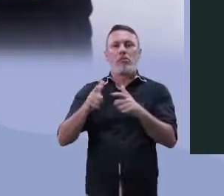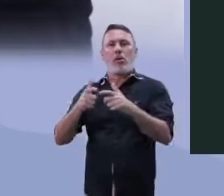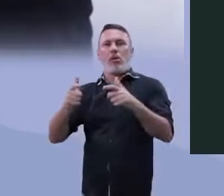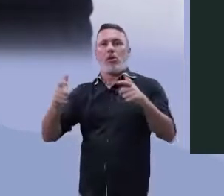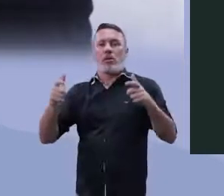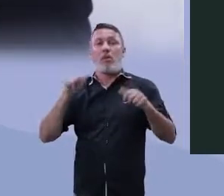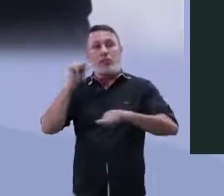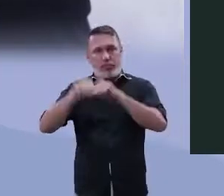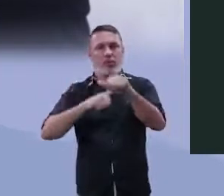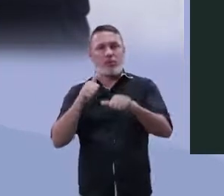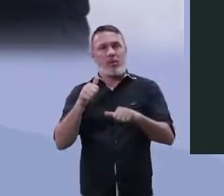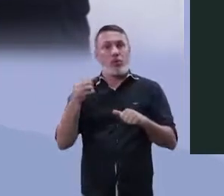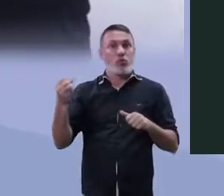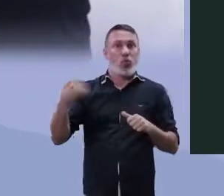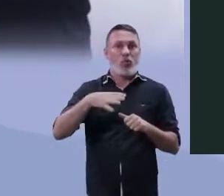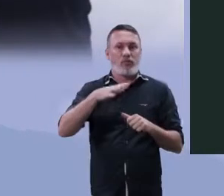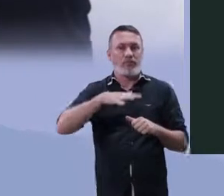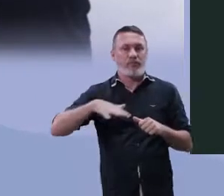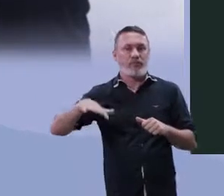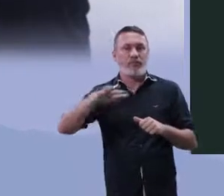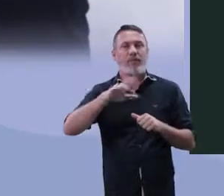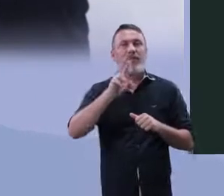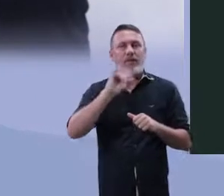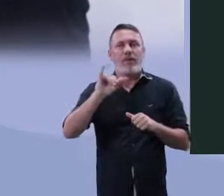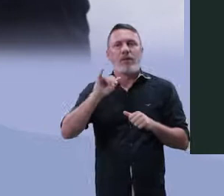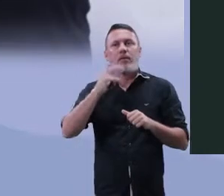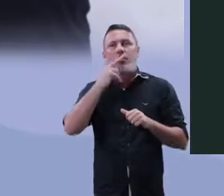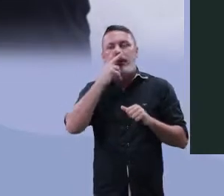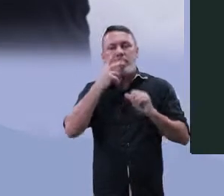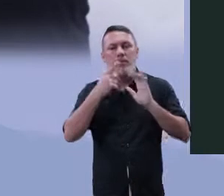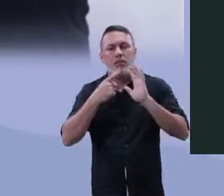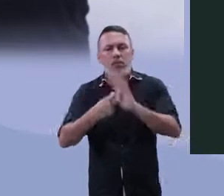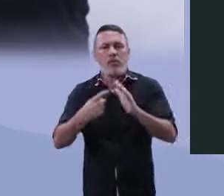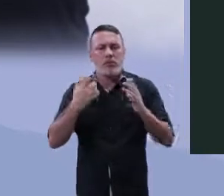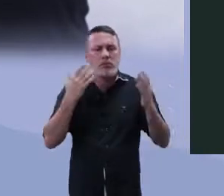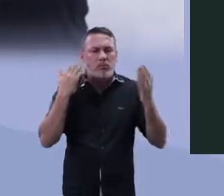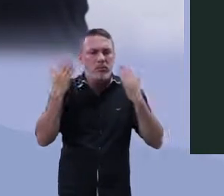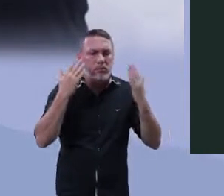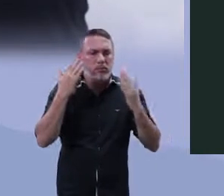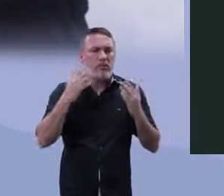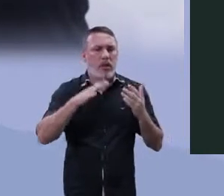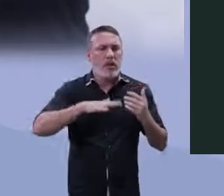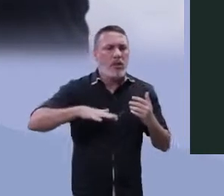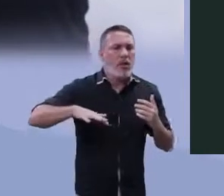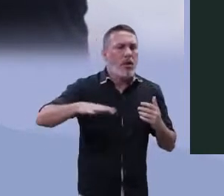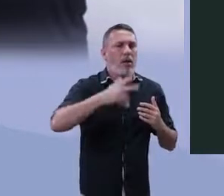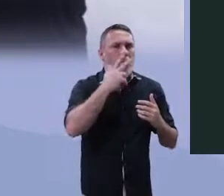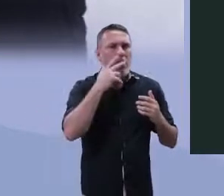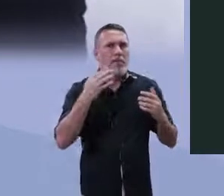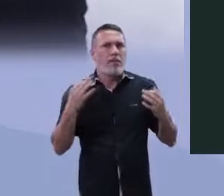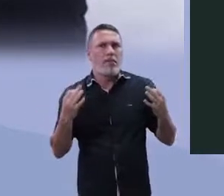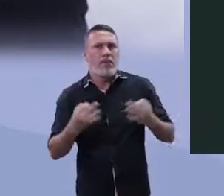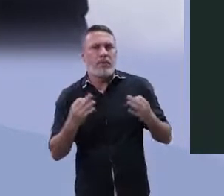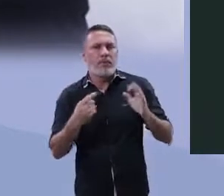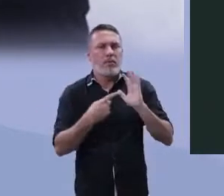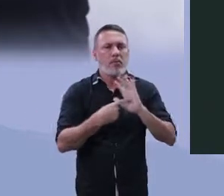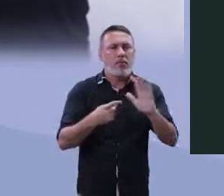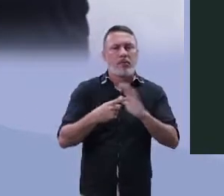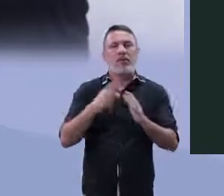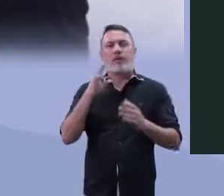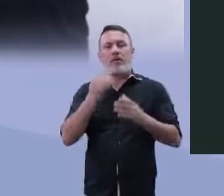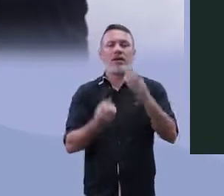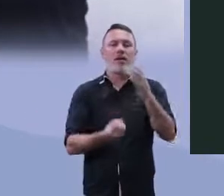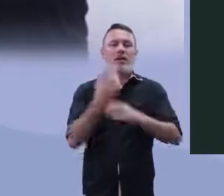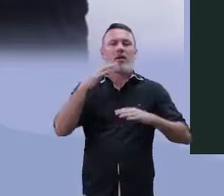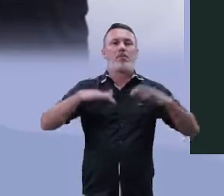produção. Tá? Então, esse é o cenário que vai ser, digamos assim, o laboratório, né, o ambiente perfeito para